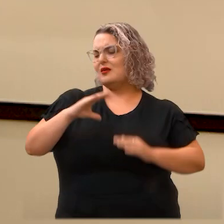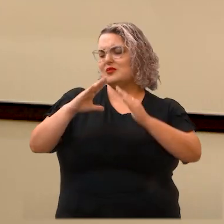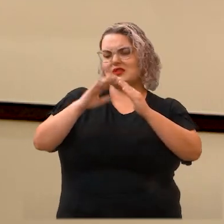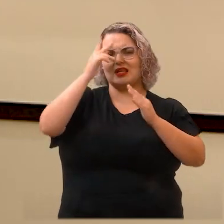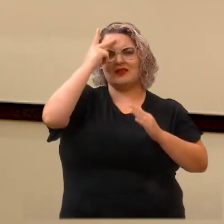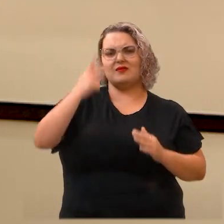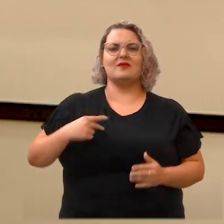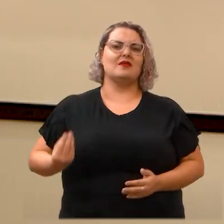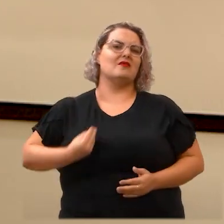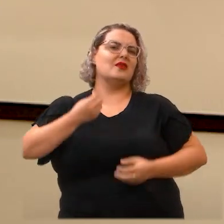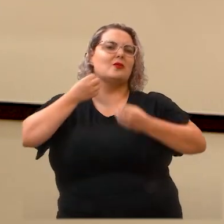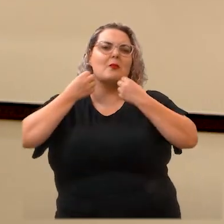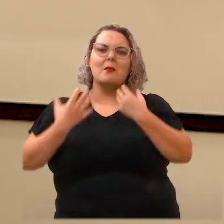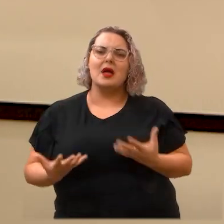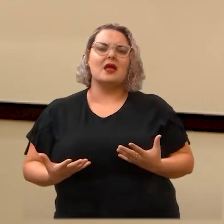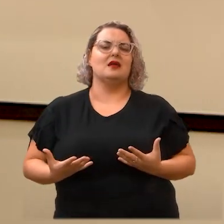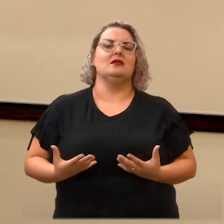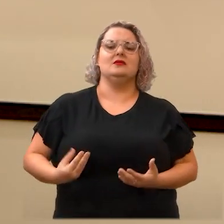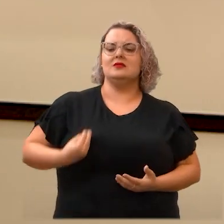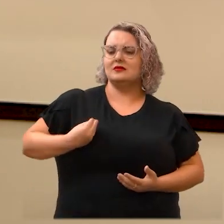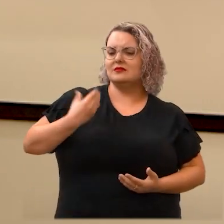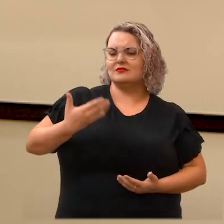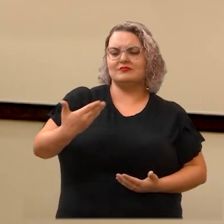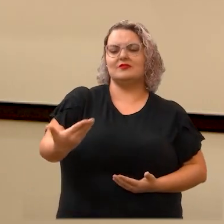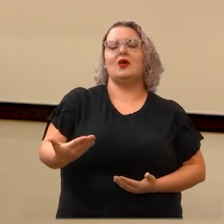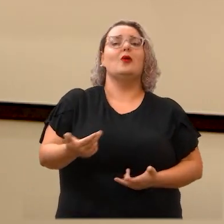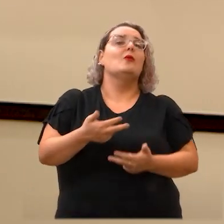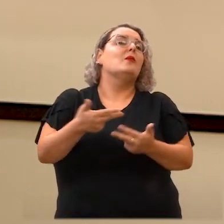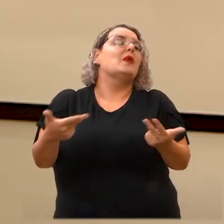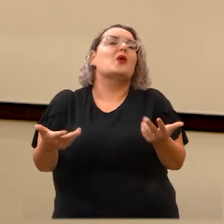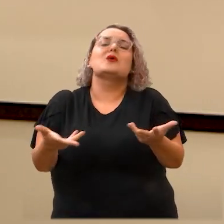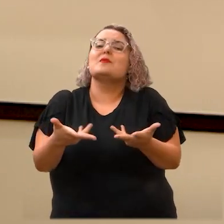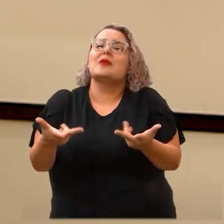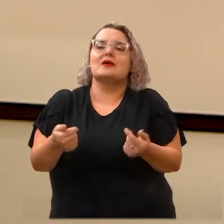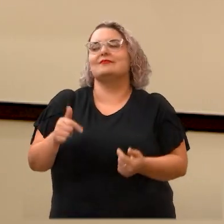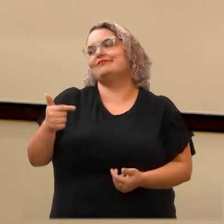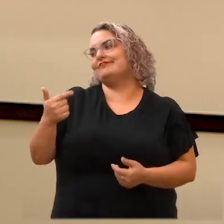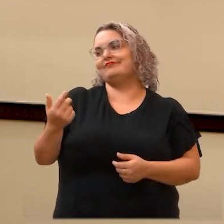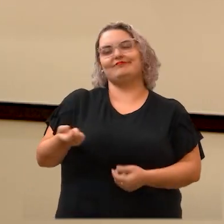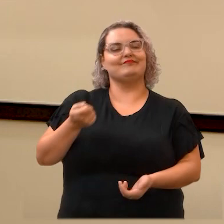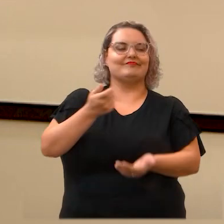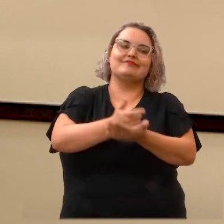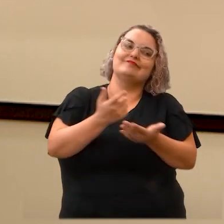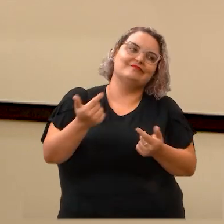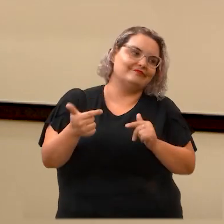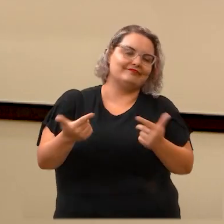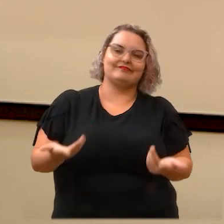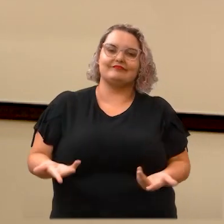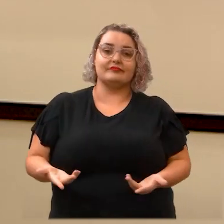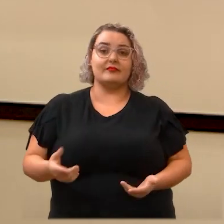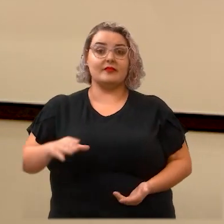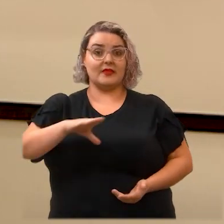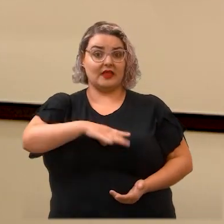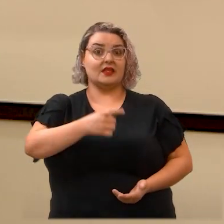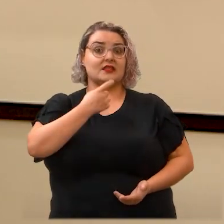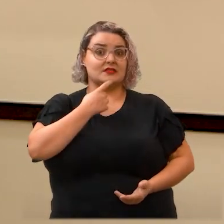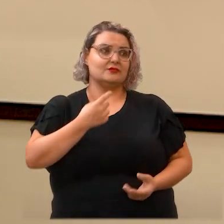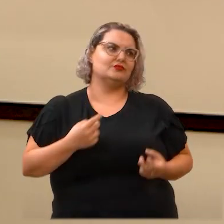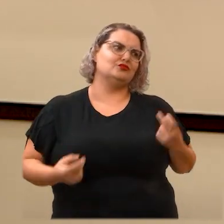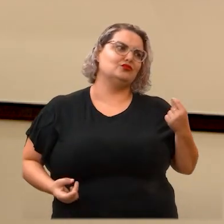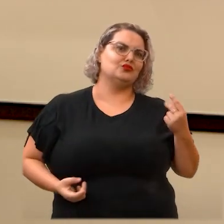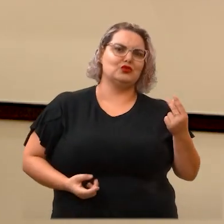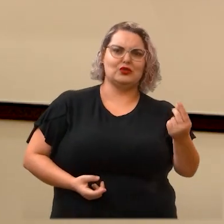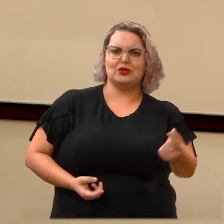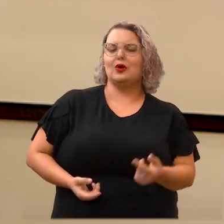casa própria nós estamos vivendo bem né estamos aqui uma coisa assim fantástica e como a gente tá em Campinas há muito tempo